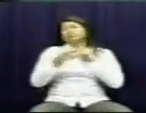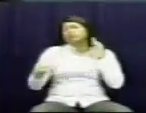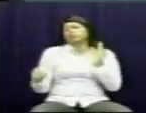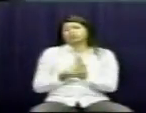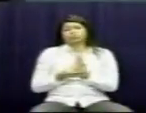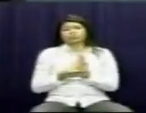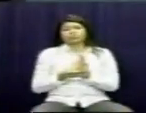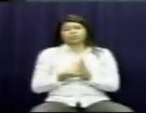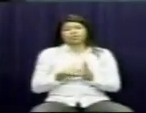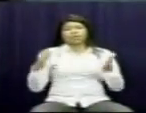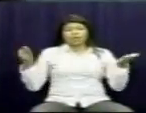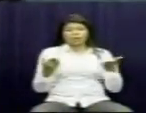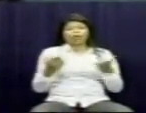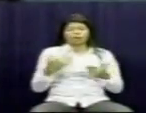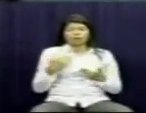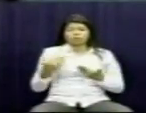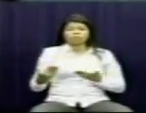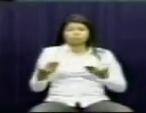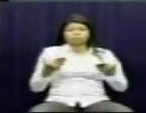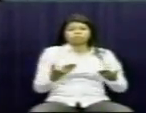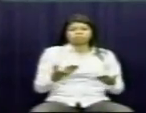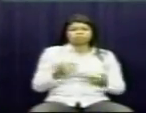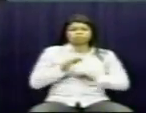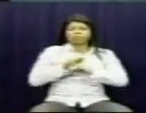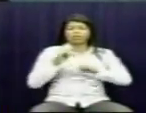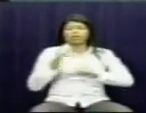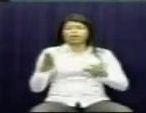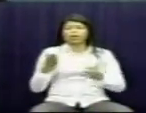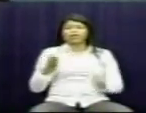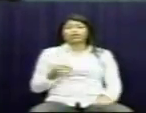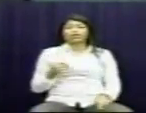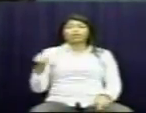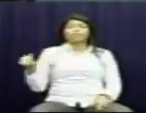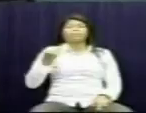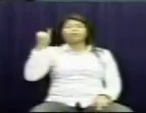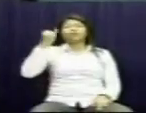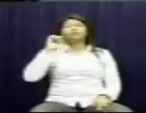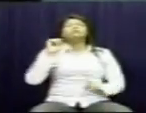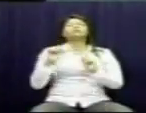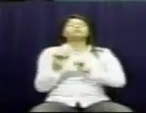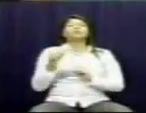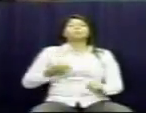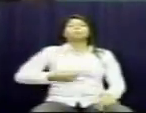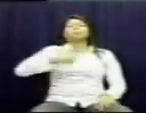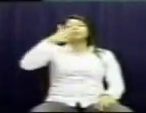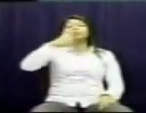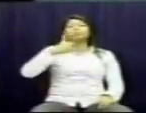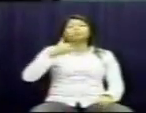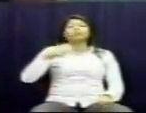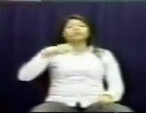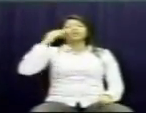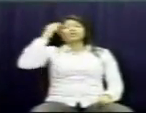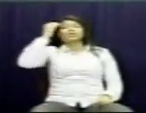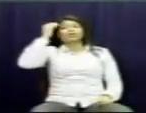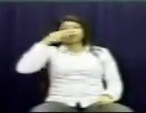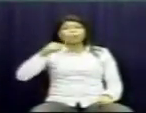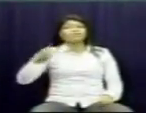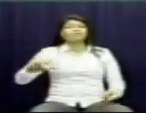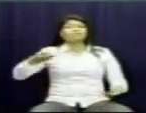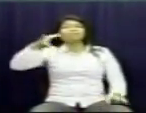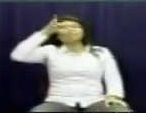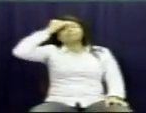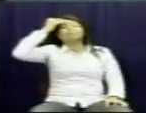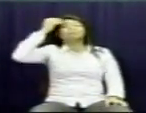Então, vou chegar na estrutura que alguém bem falou. Então, primeiro é importante entender que esses são os